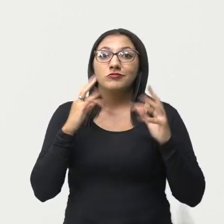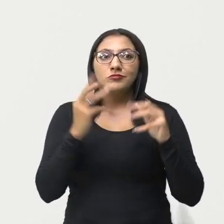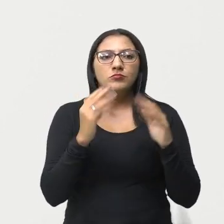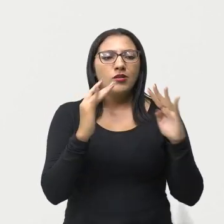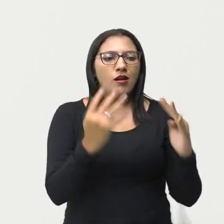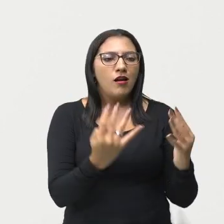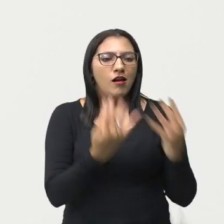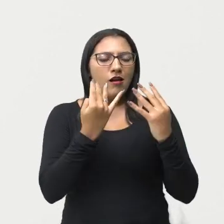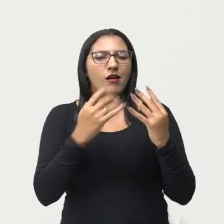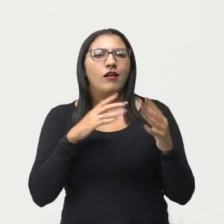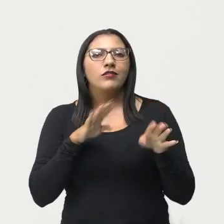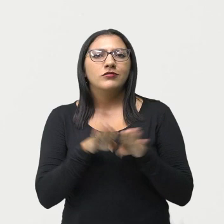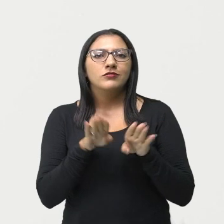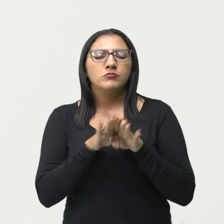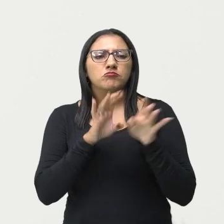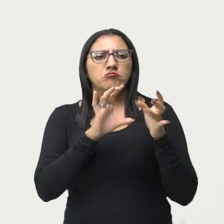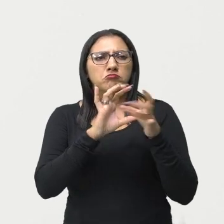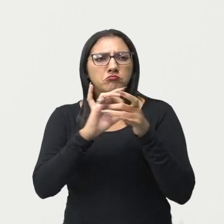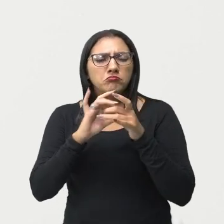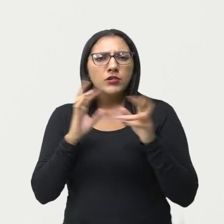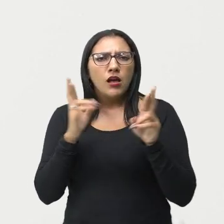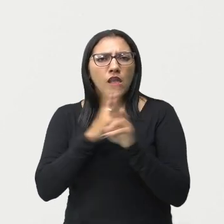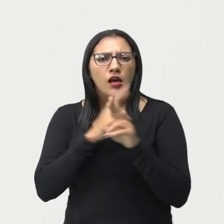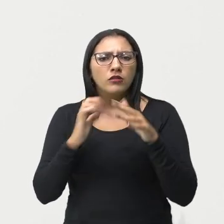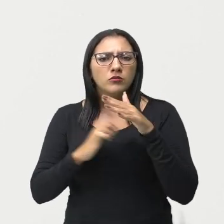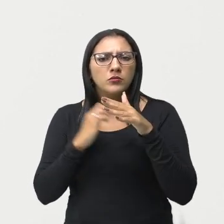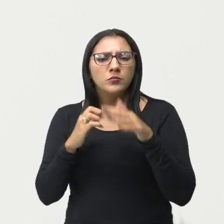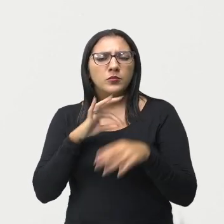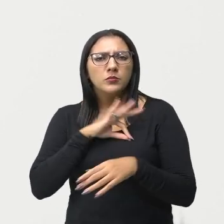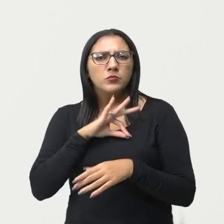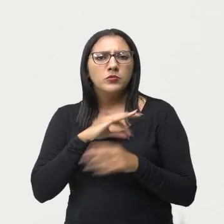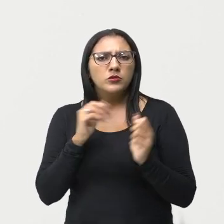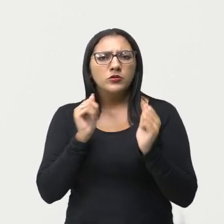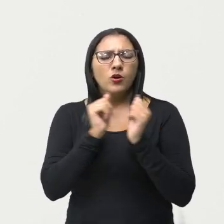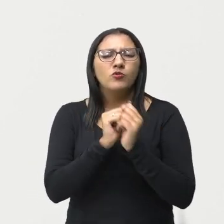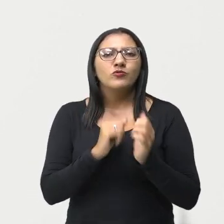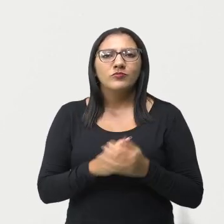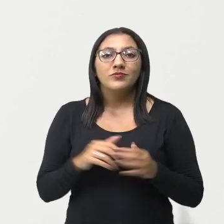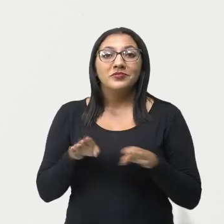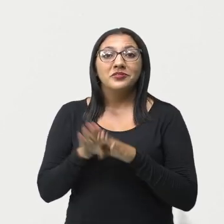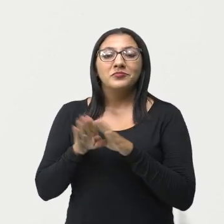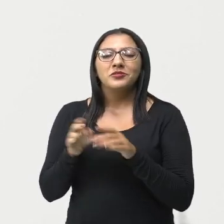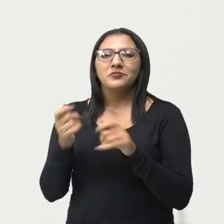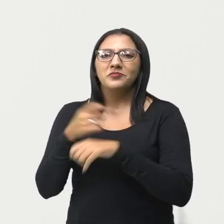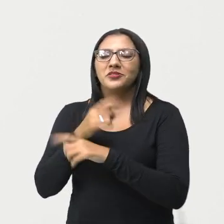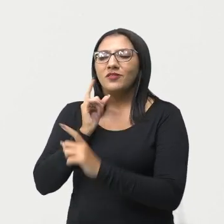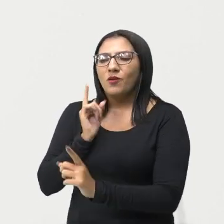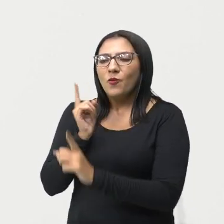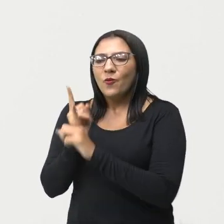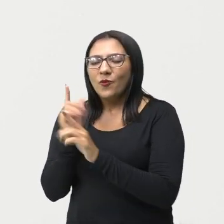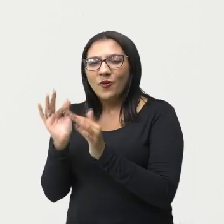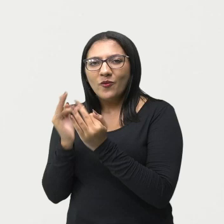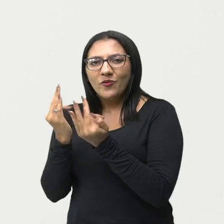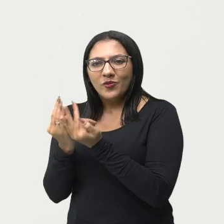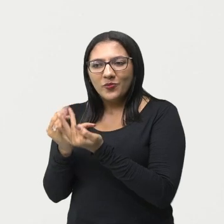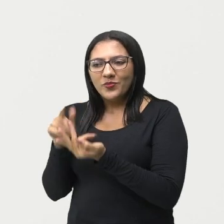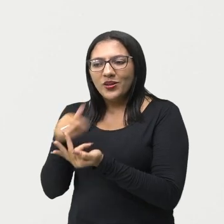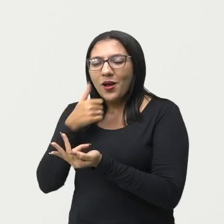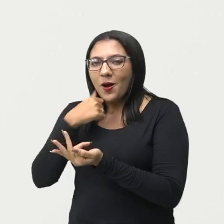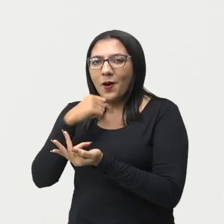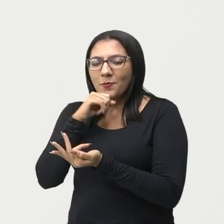o envolvimento de um órgão público e, por fim, a localização da mãe biológica com o auxílio